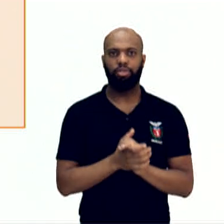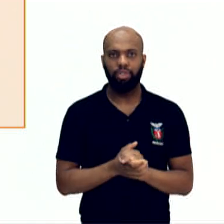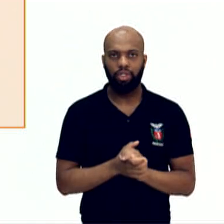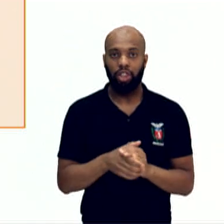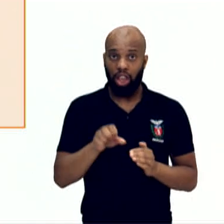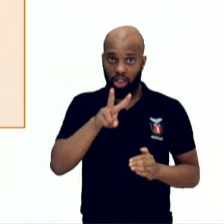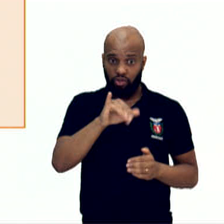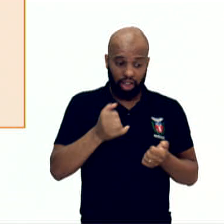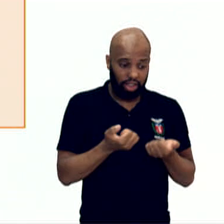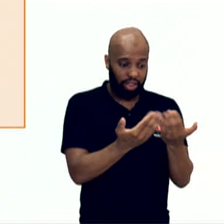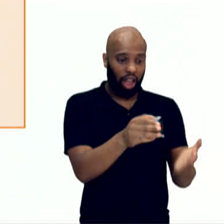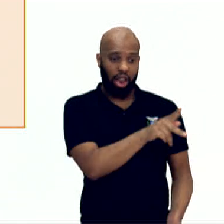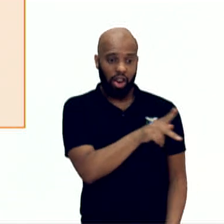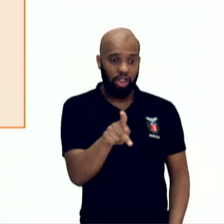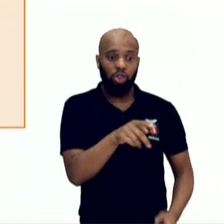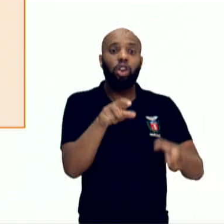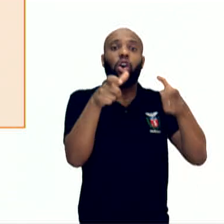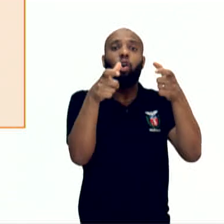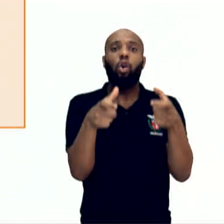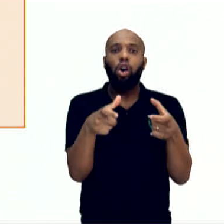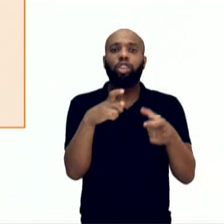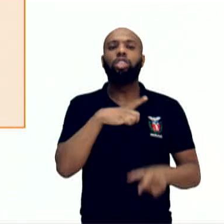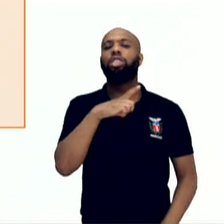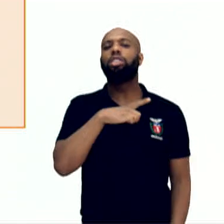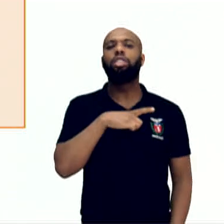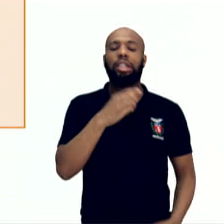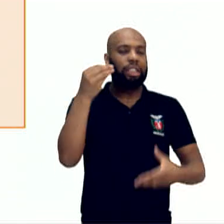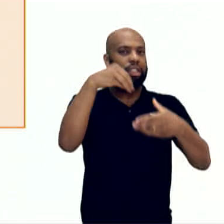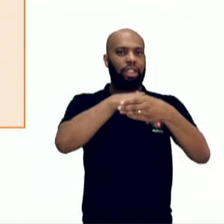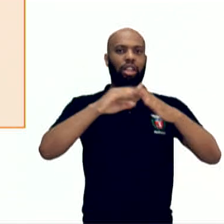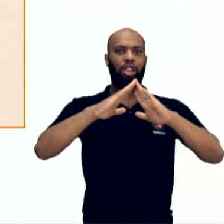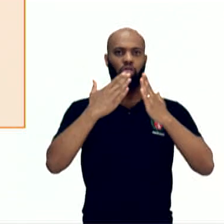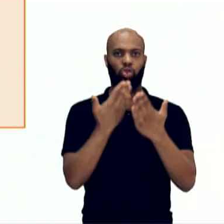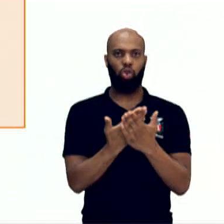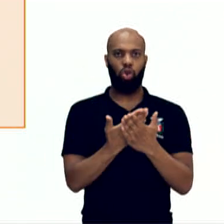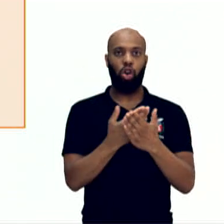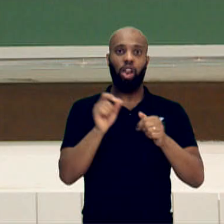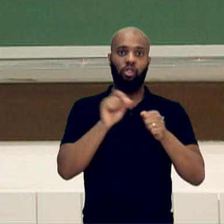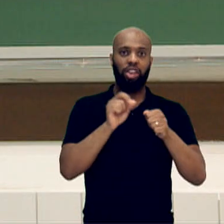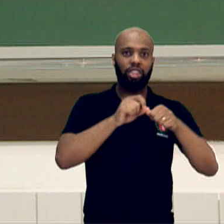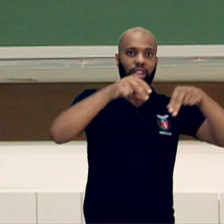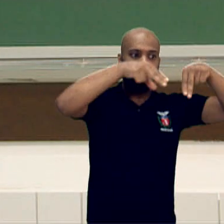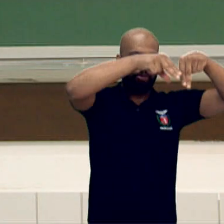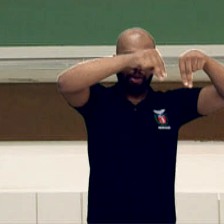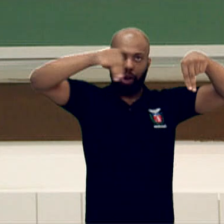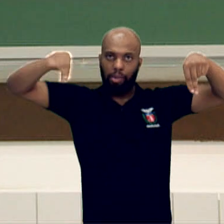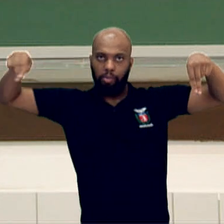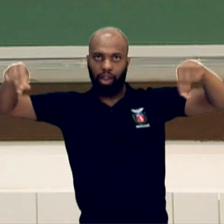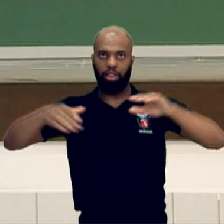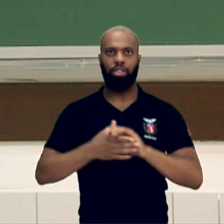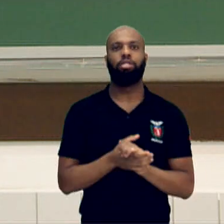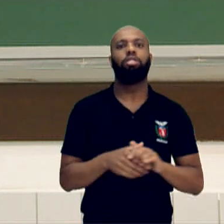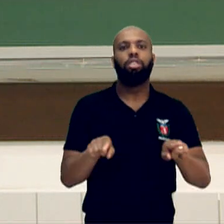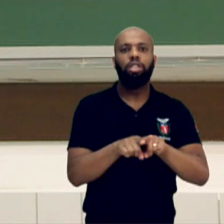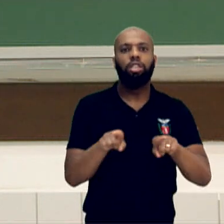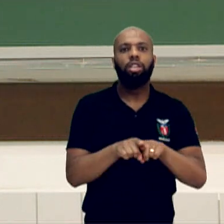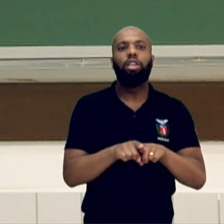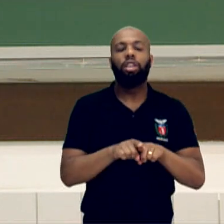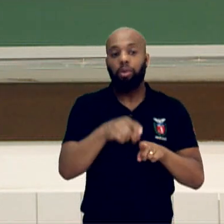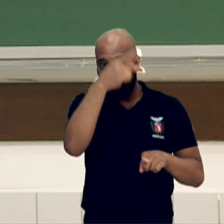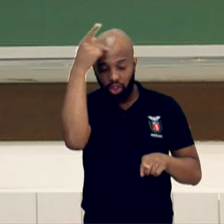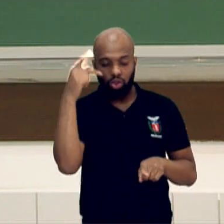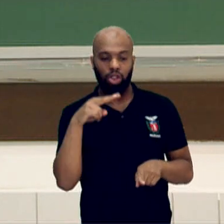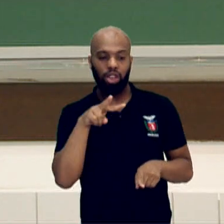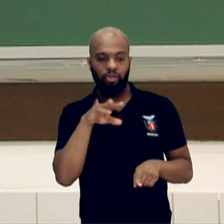para a professora. Onde que ele vai circular? Vai circular na escola. Vão colocar num varal, o público